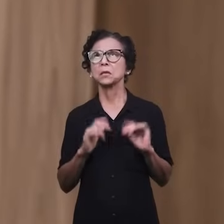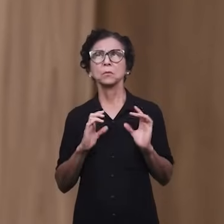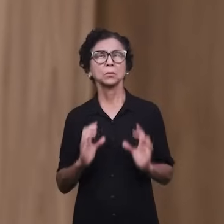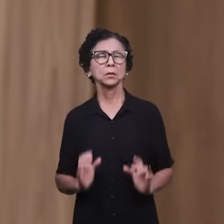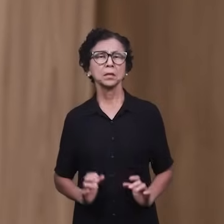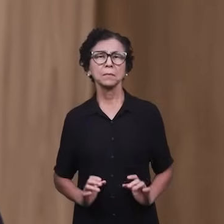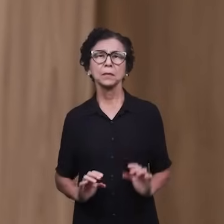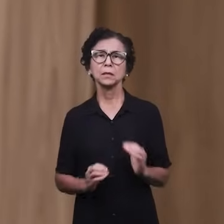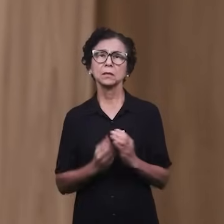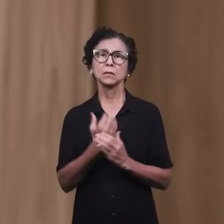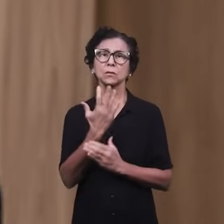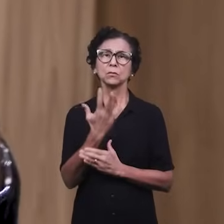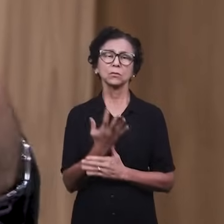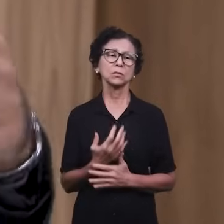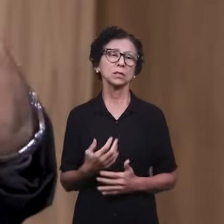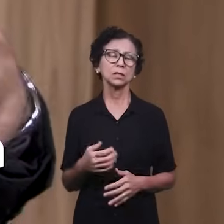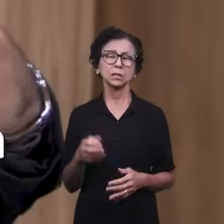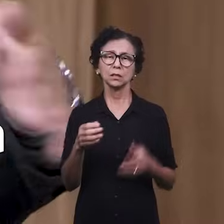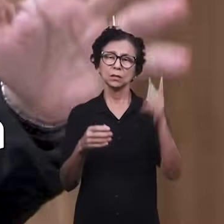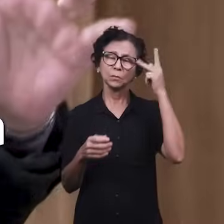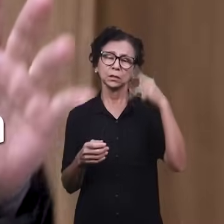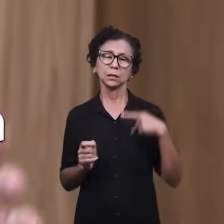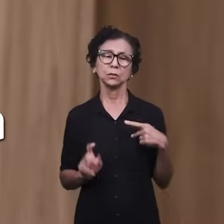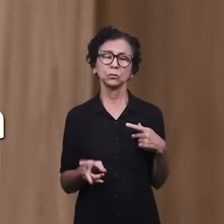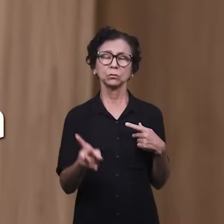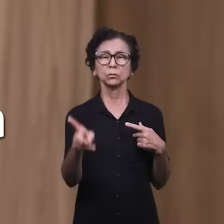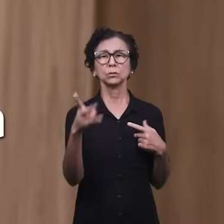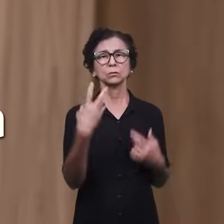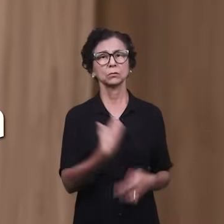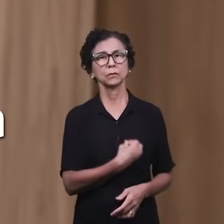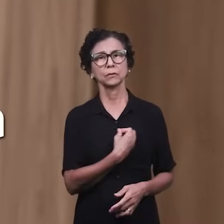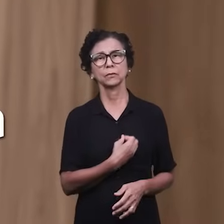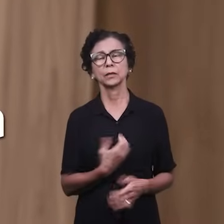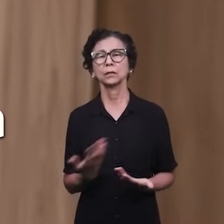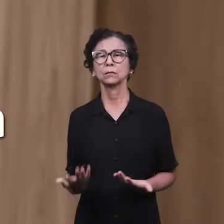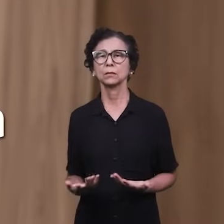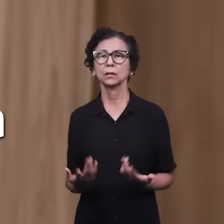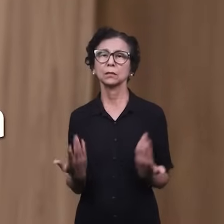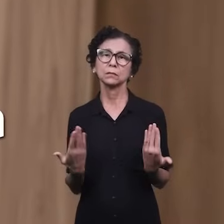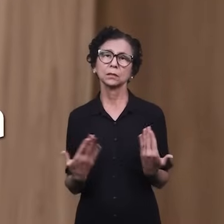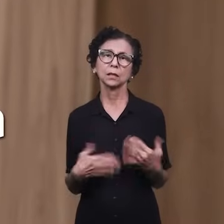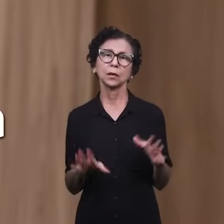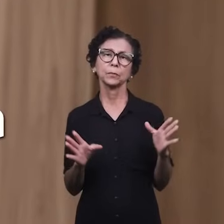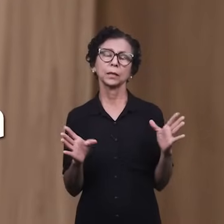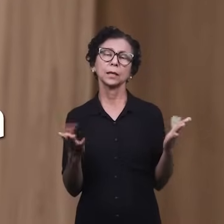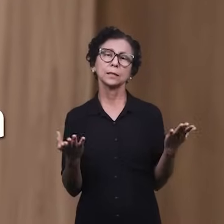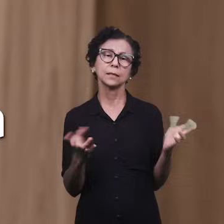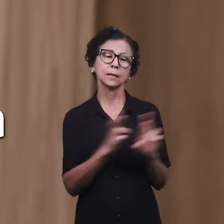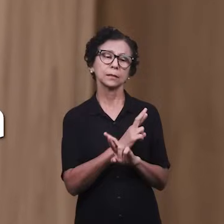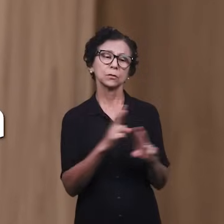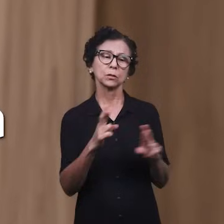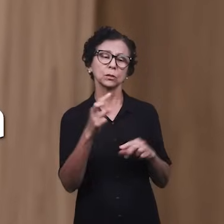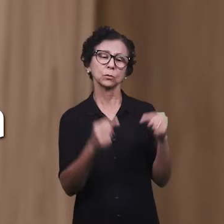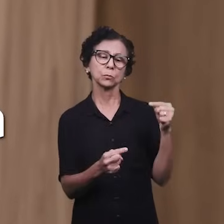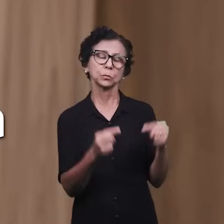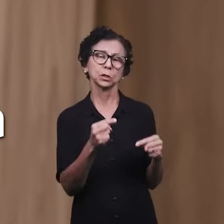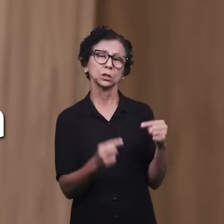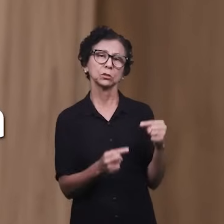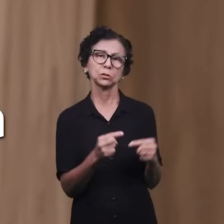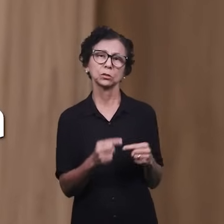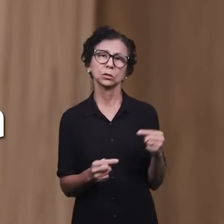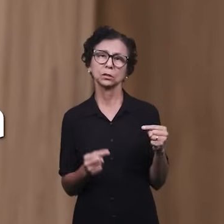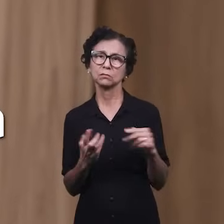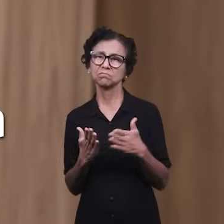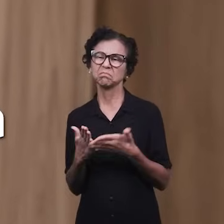de organização surgiria e o homem continuaria vivendo, dependendo desse poder político. Então isso, de fato, há